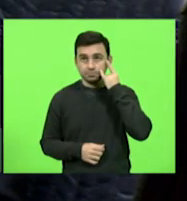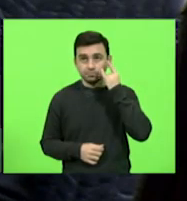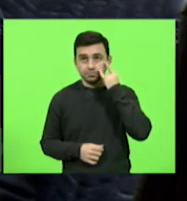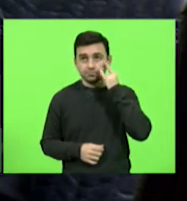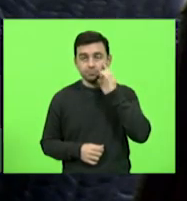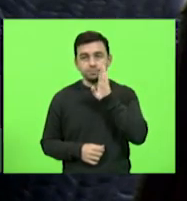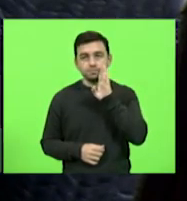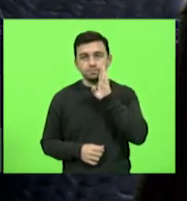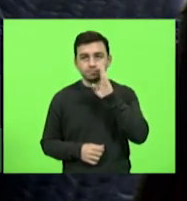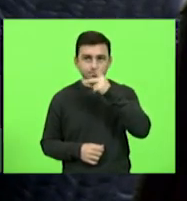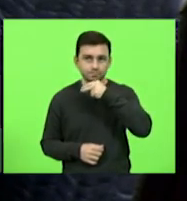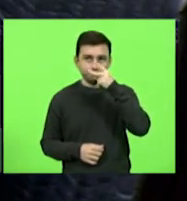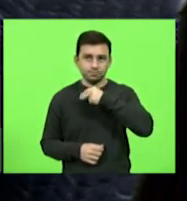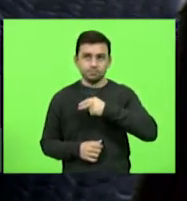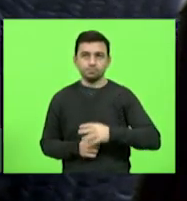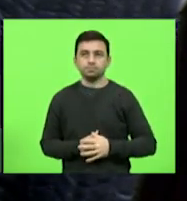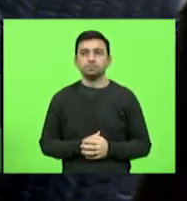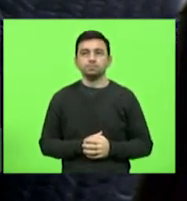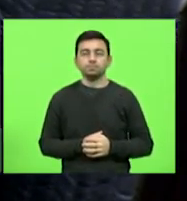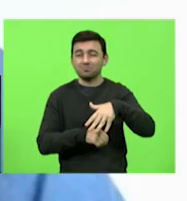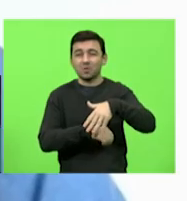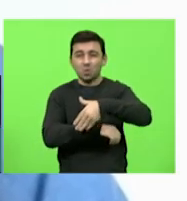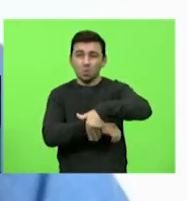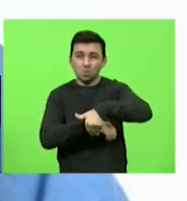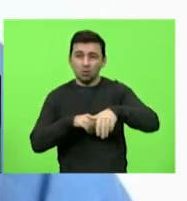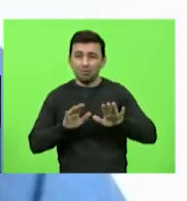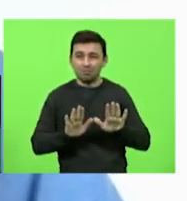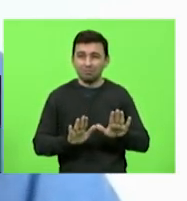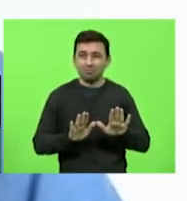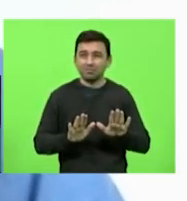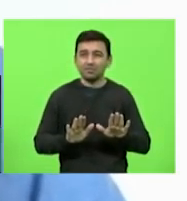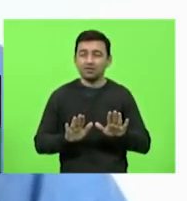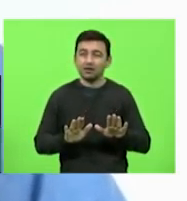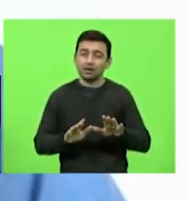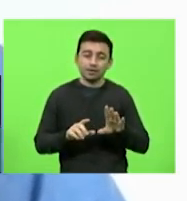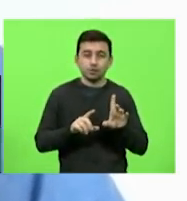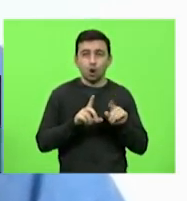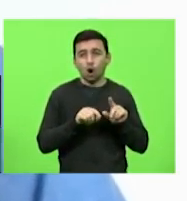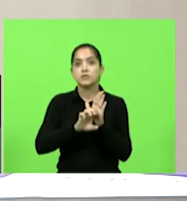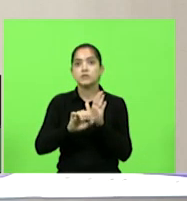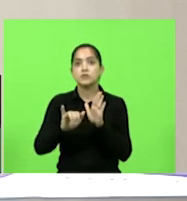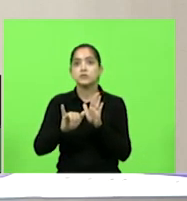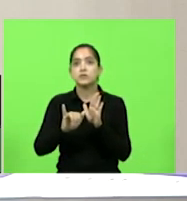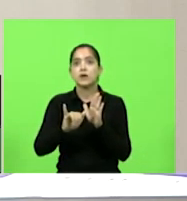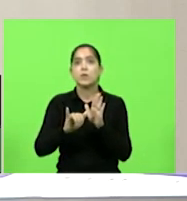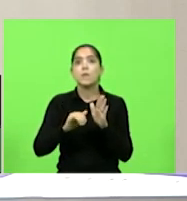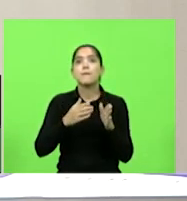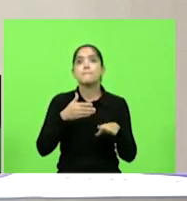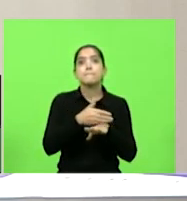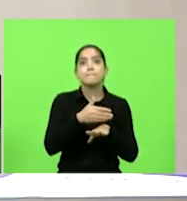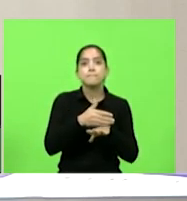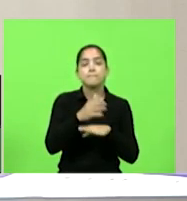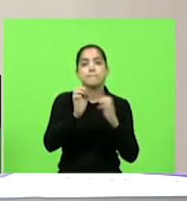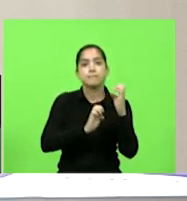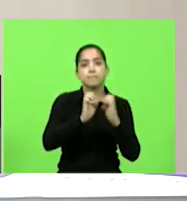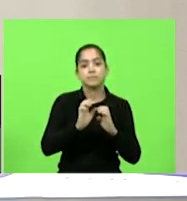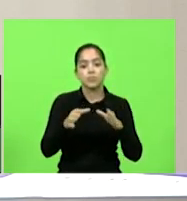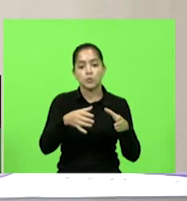edição do prêmio de responsabilidade social promovida pelo Parlamento em parceria com várias entidades